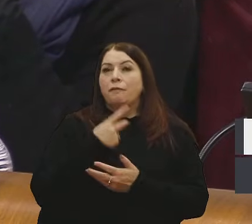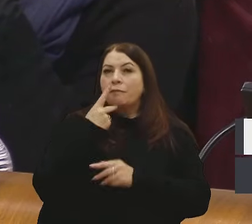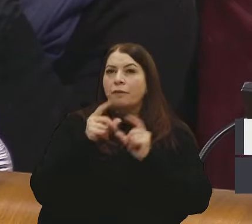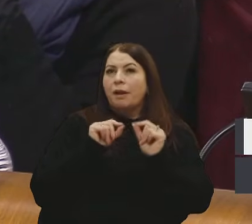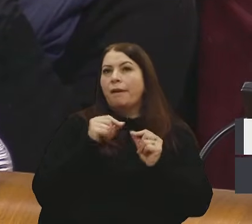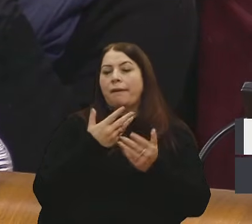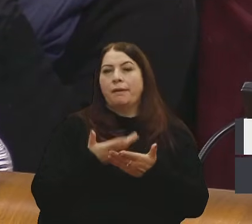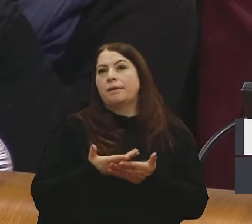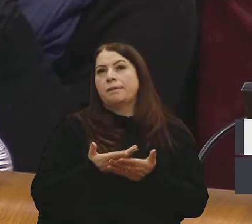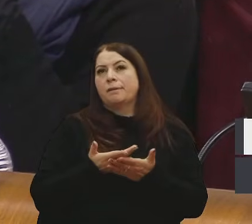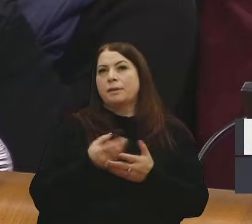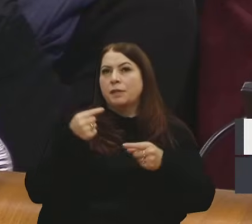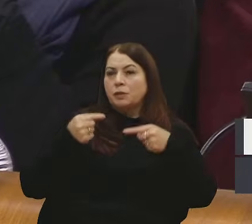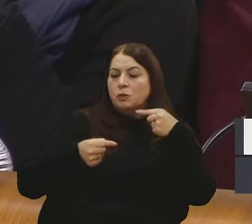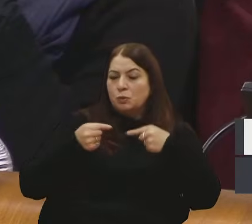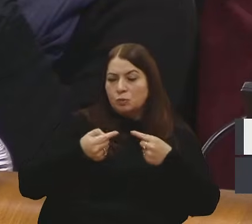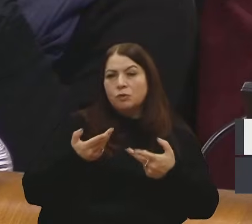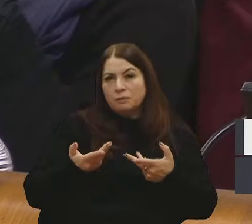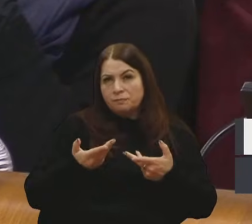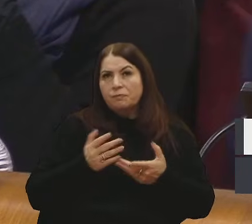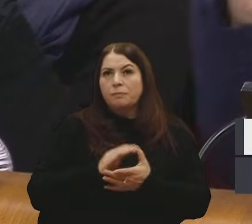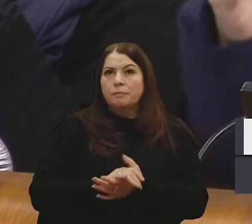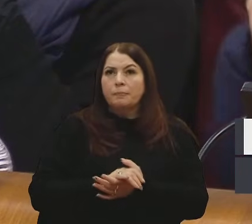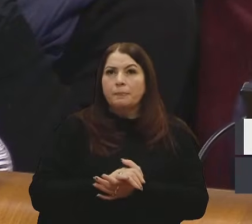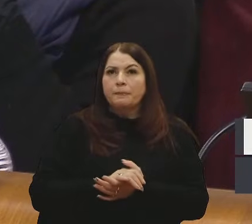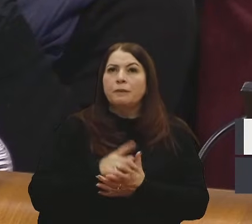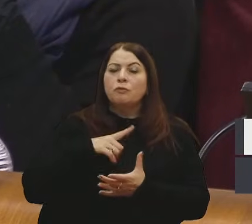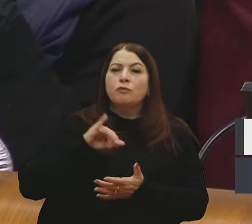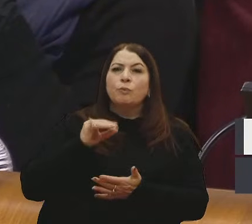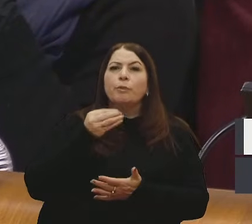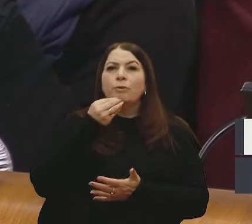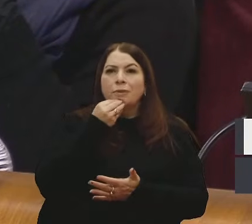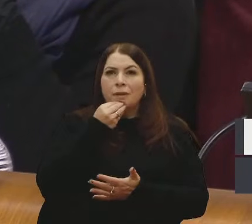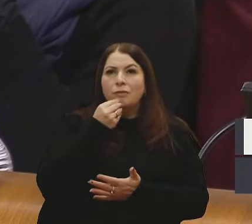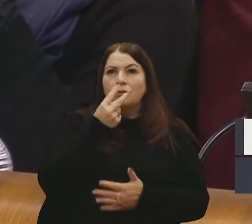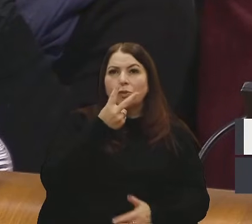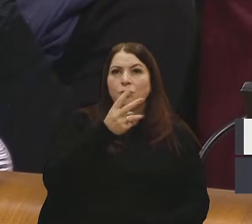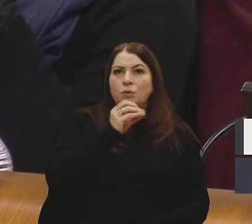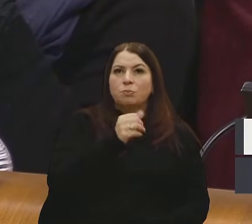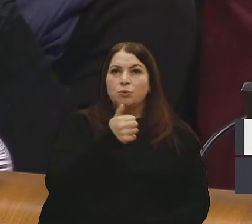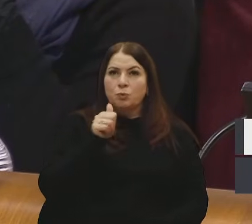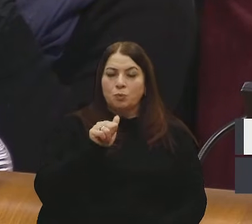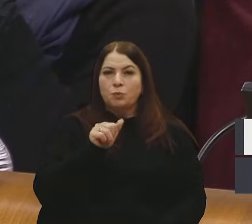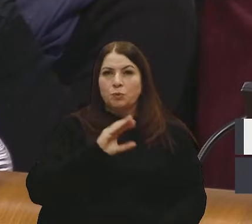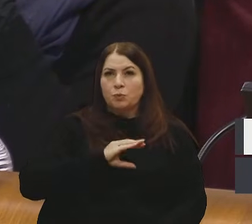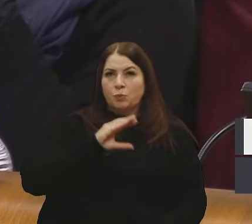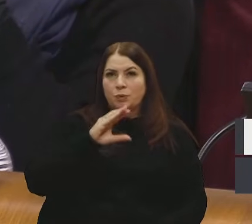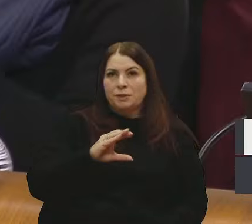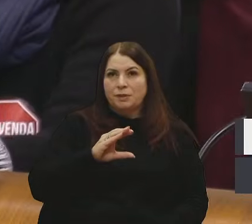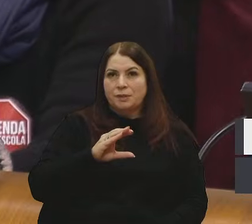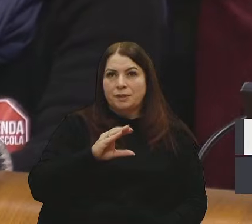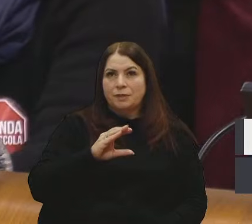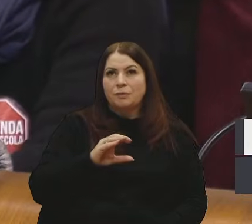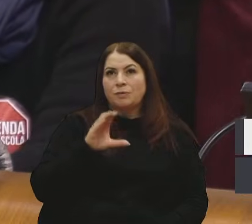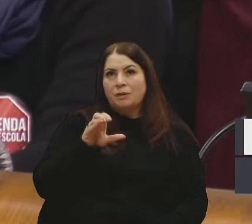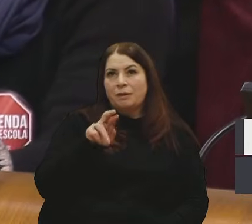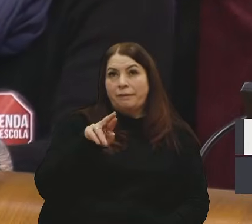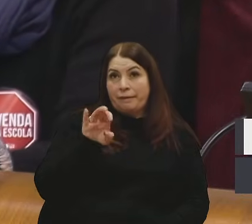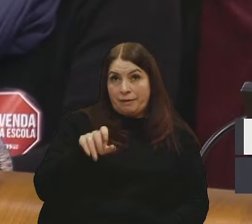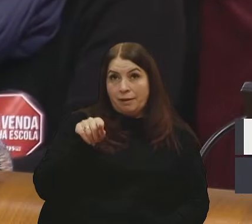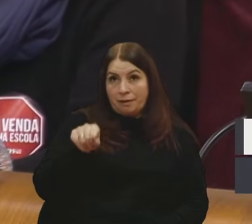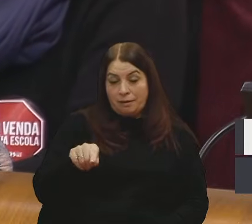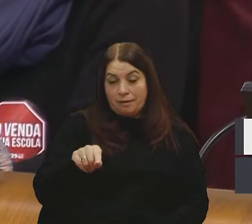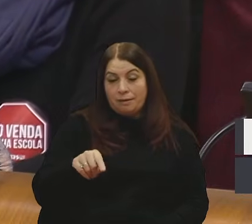tratarmos e a discutirmos. Eu tive a oportunidade, em 2011, de estar na coordenação adjunta da CRE, aqui em Caxias,